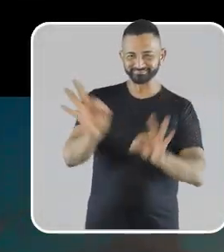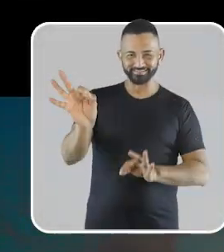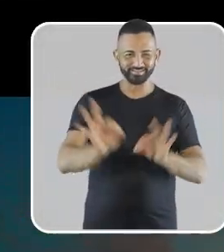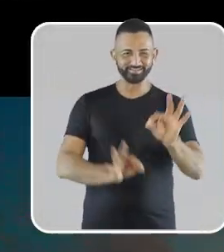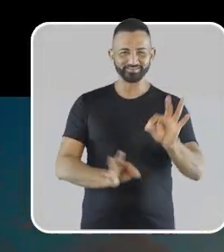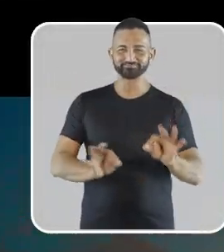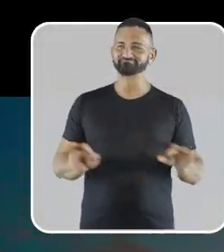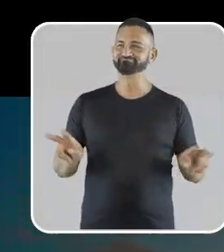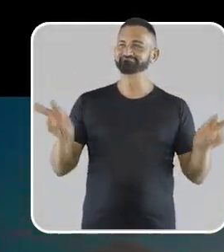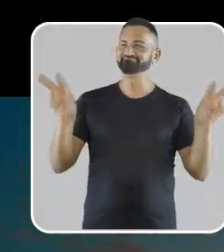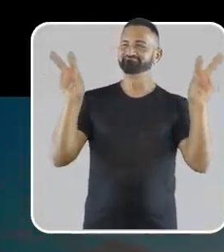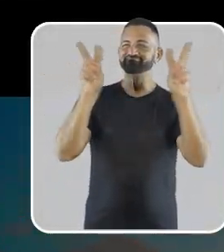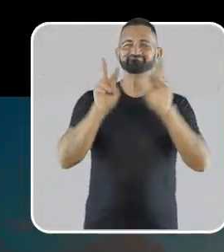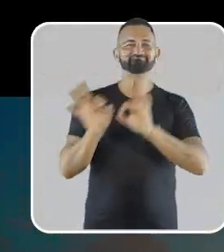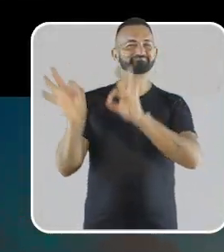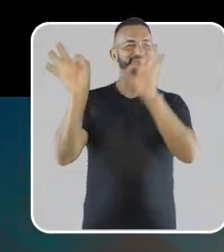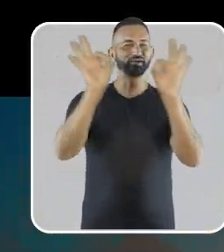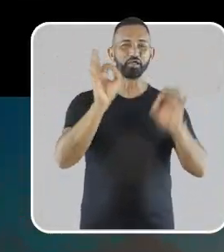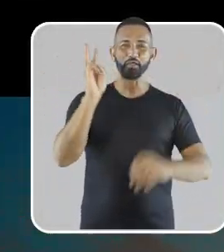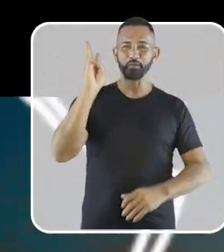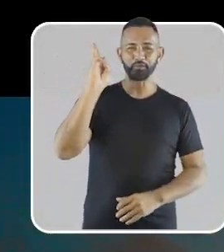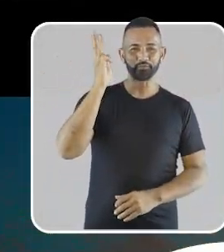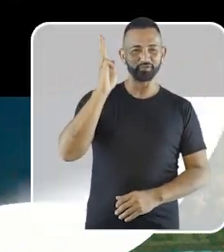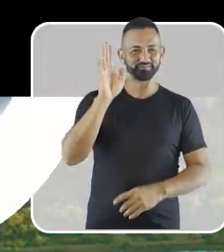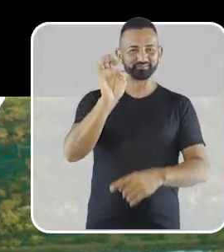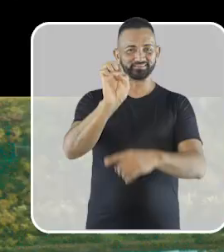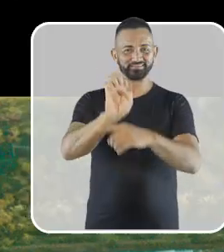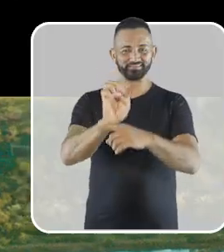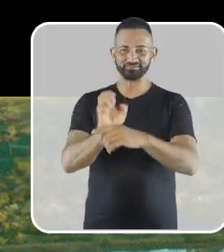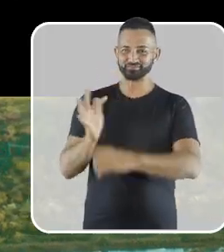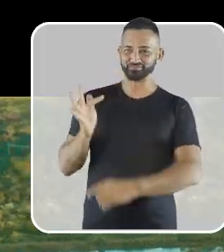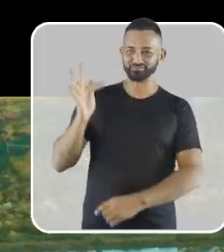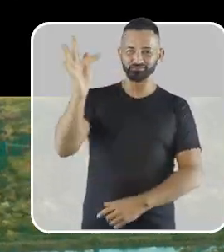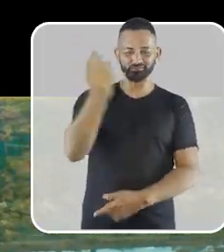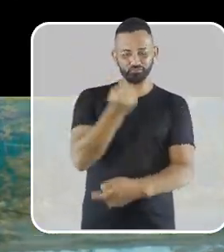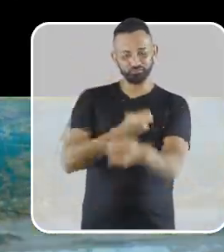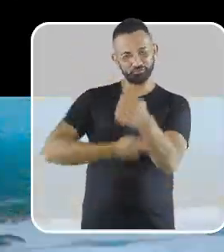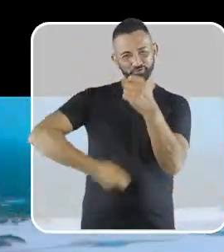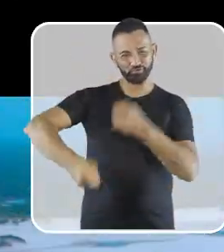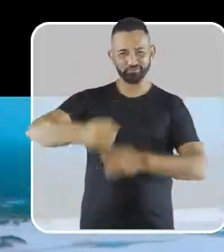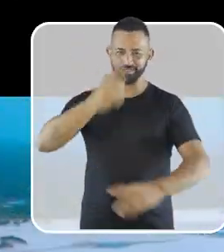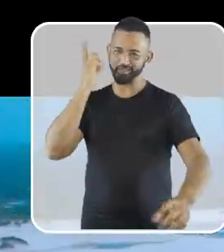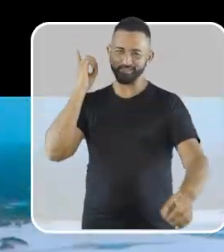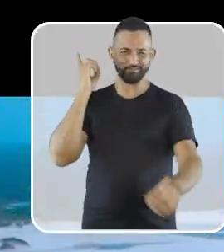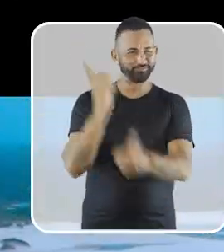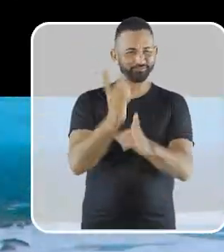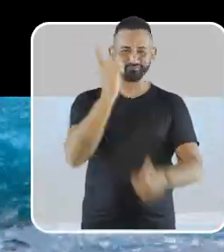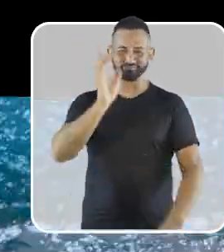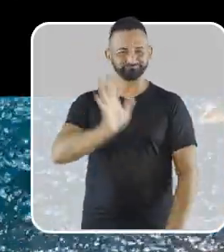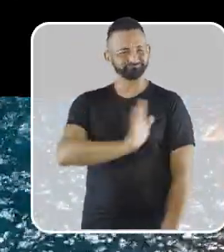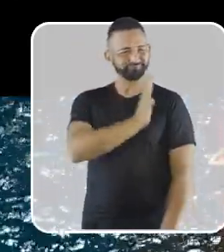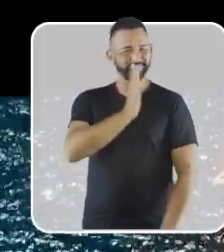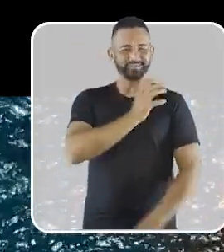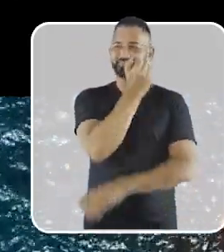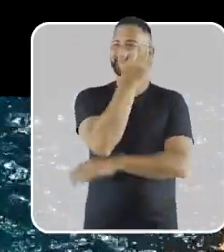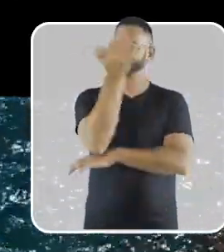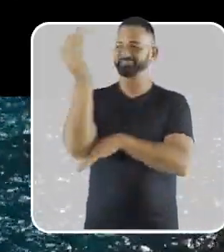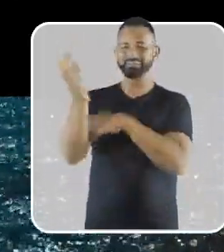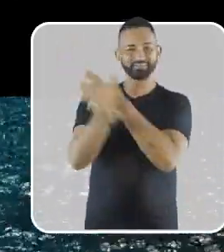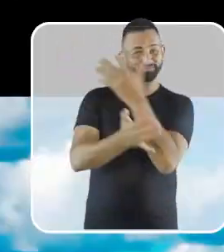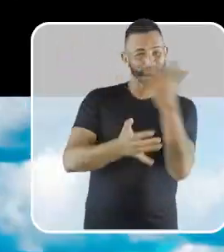Prepare-se para uma viagem fascinante pelo Maranhão, um estado onde o futuro econômico se encontra com a riqueza